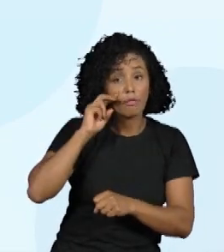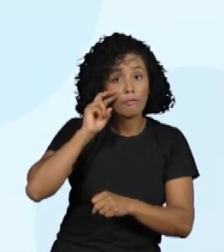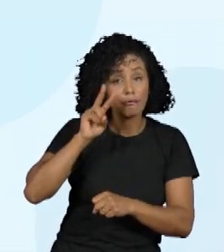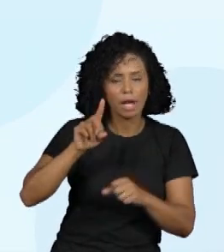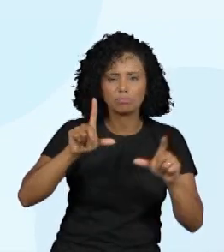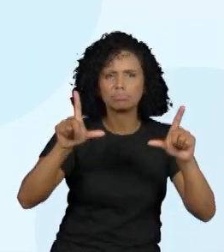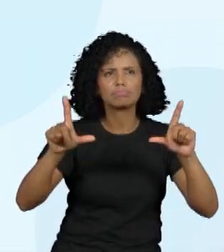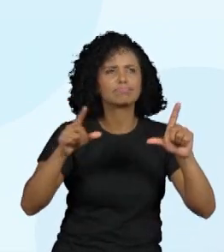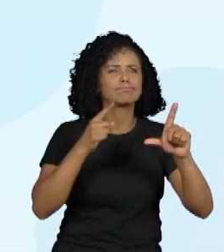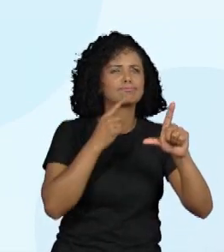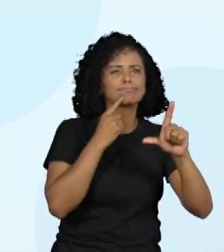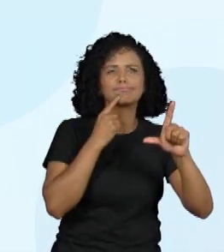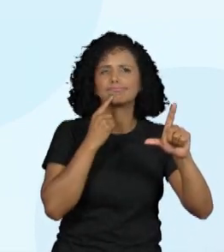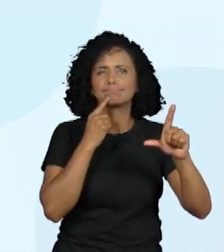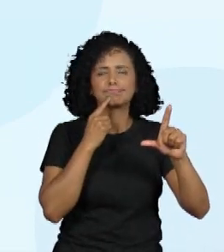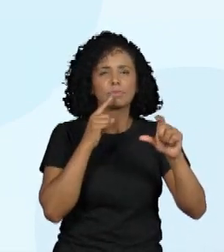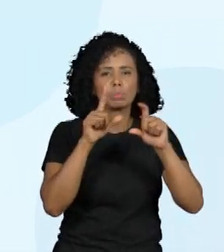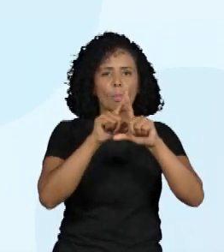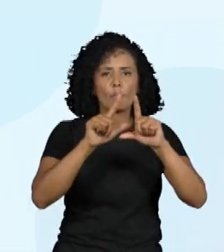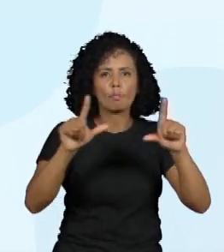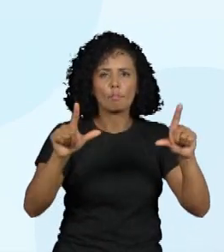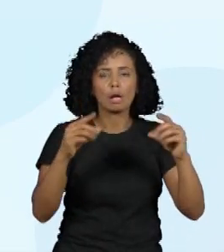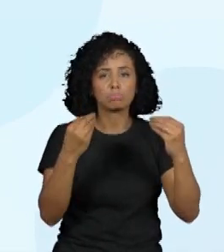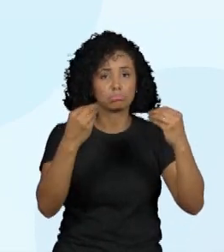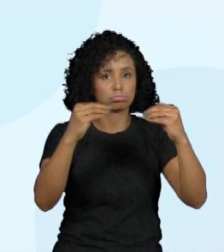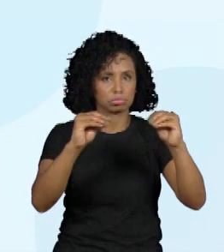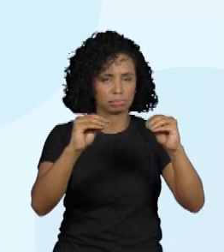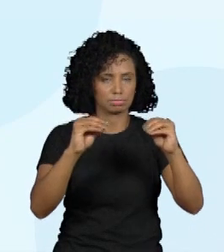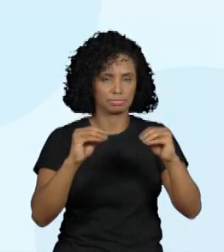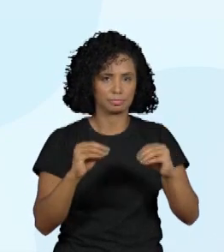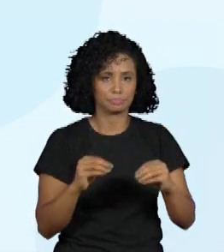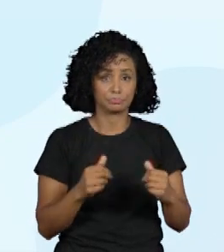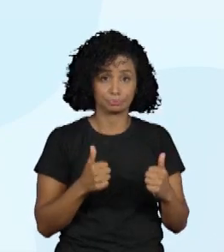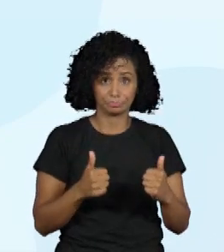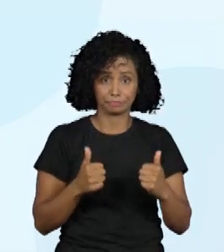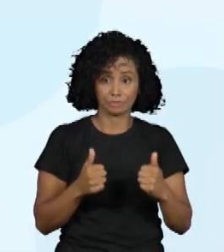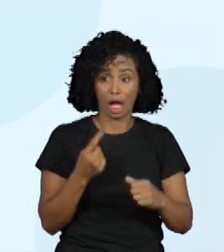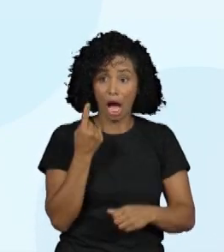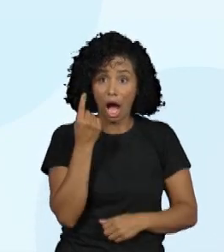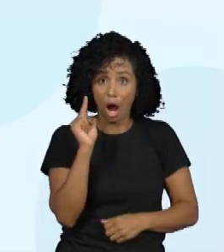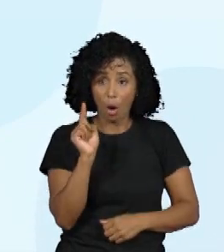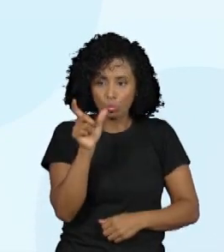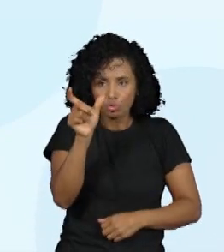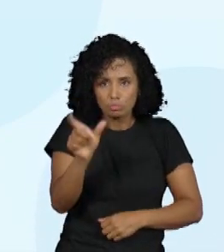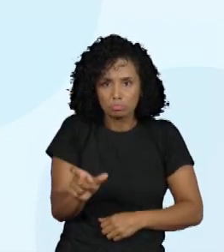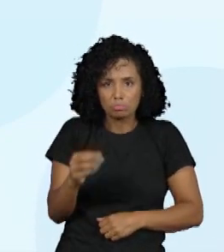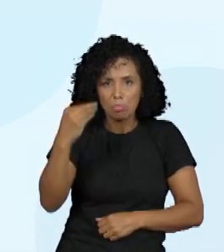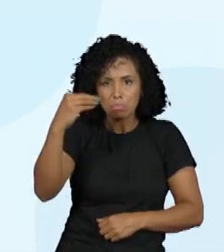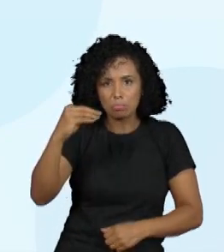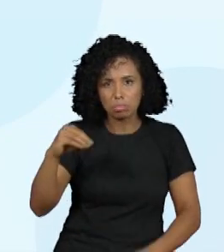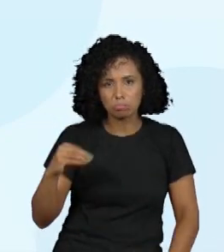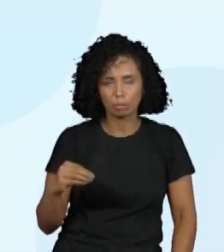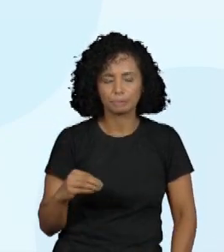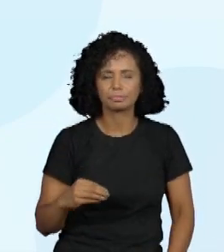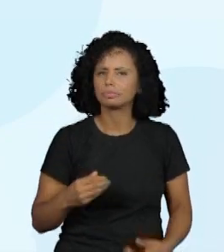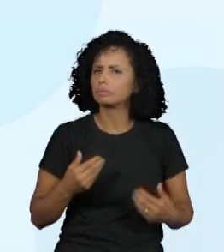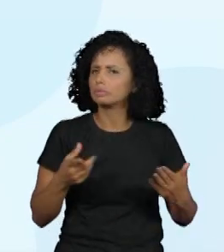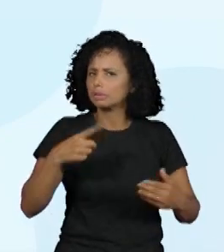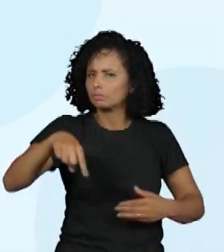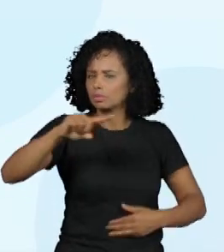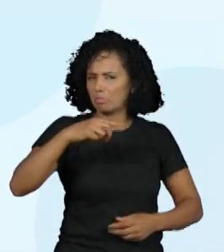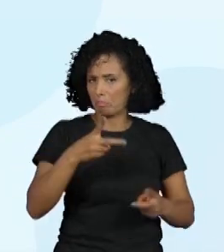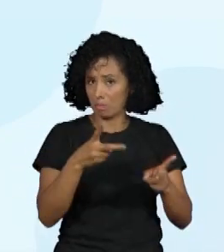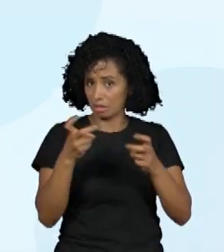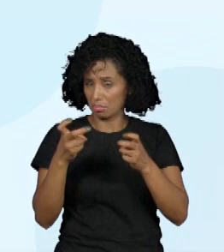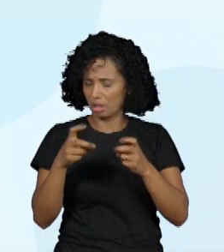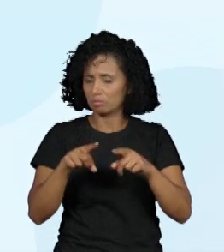e complete a última coluna. Sim, então, nós vemos aí uma situação de sala de aula, onde a turma,